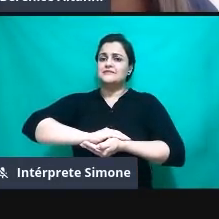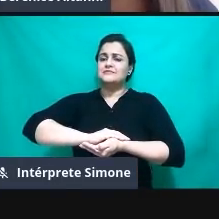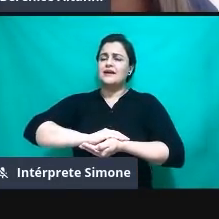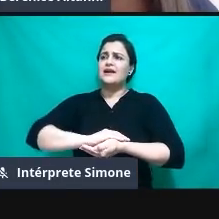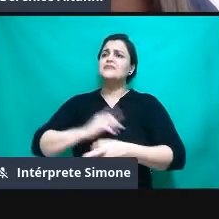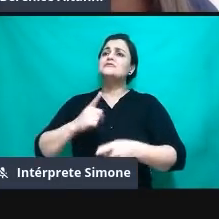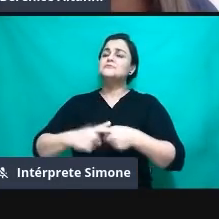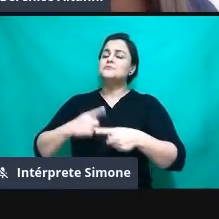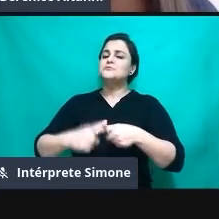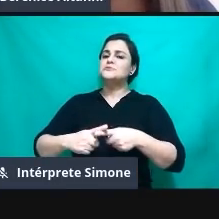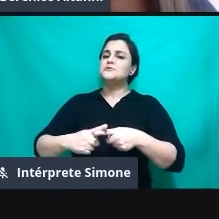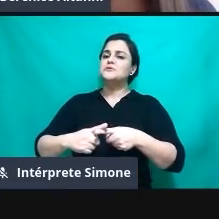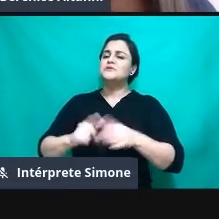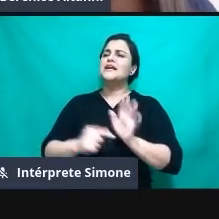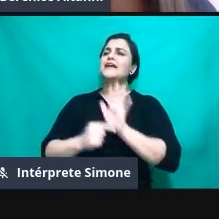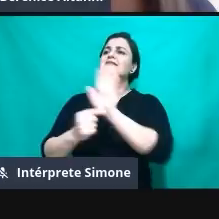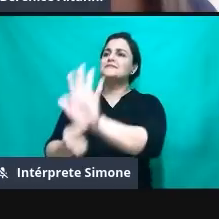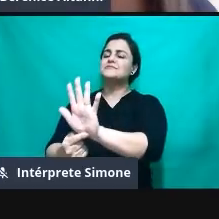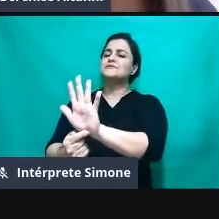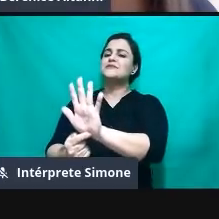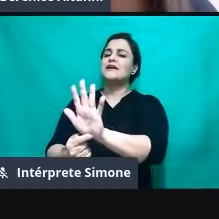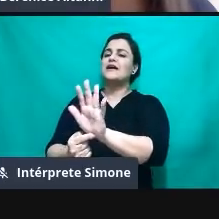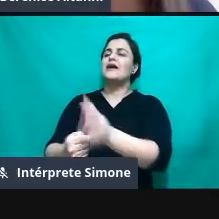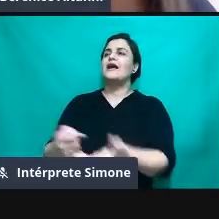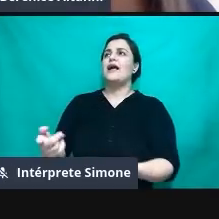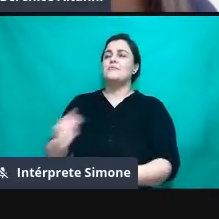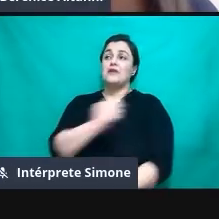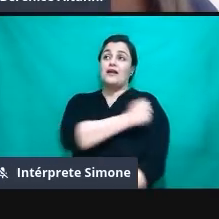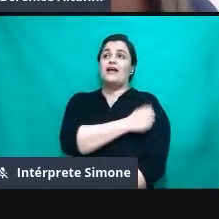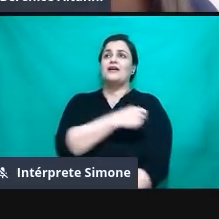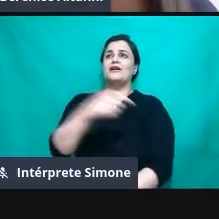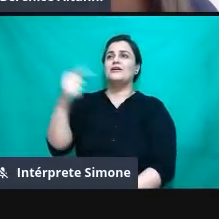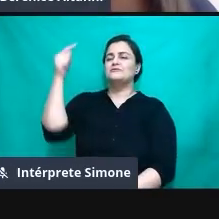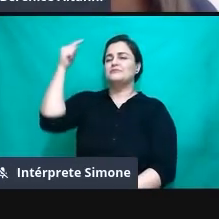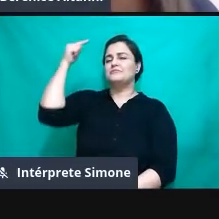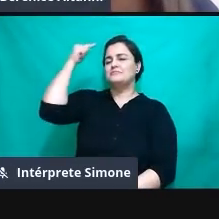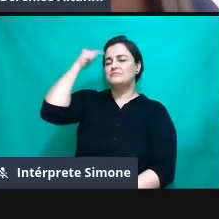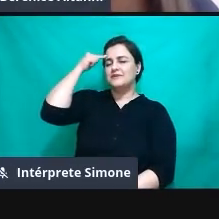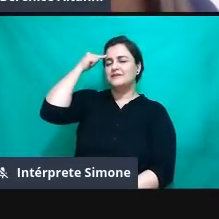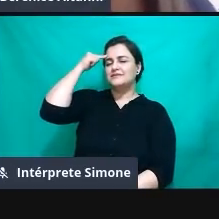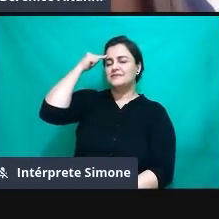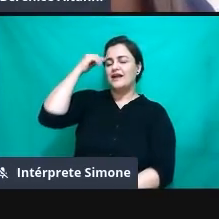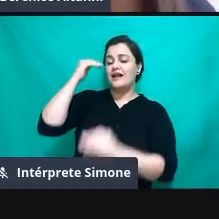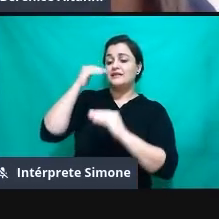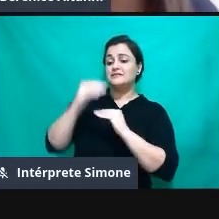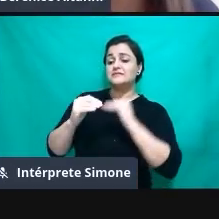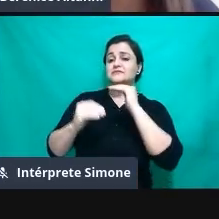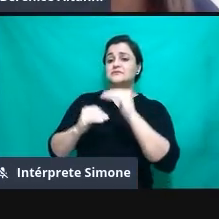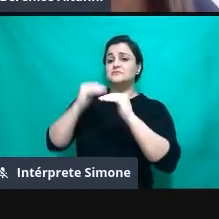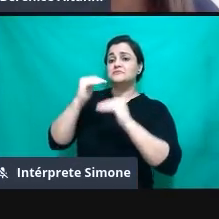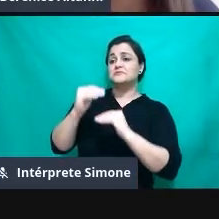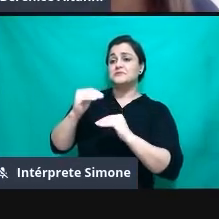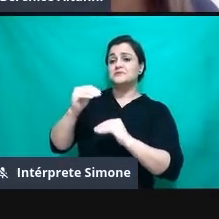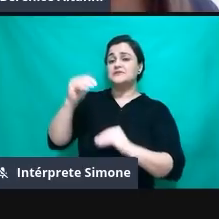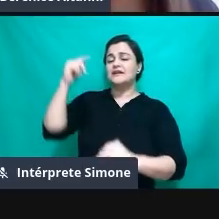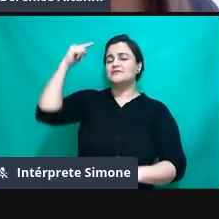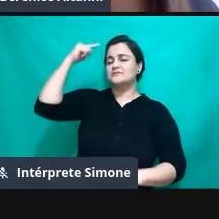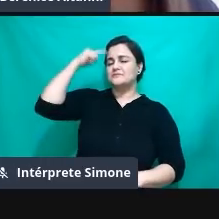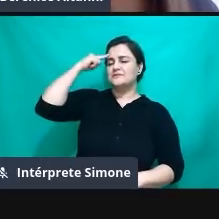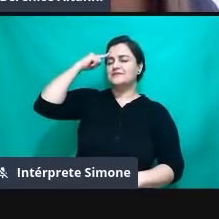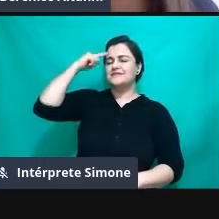como ela está pensando, né? Então, esse processo de pensar, esse processo de construir o conhecimento é muito